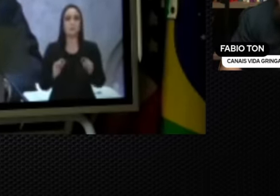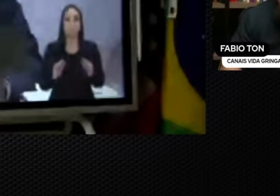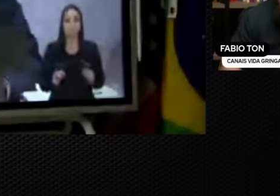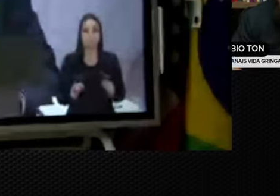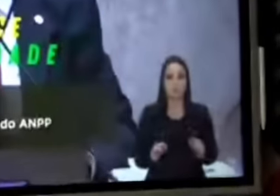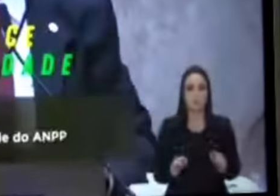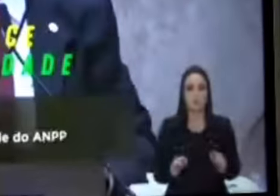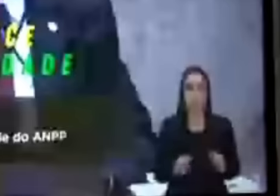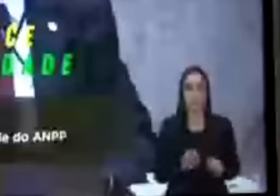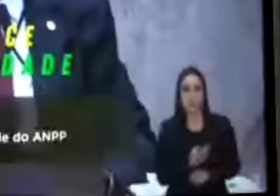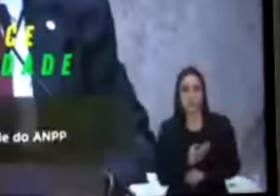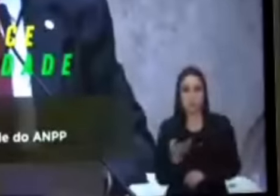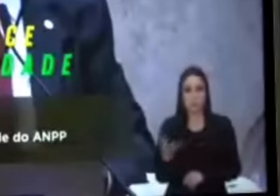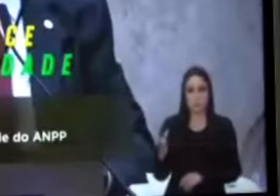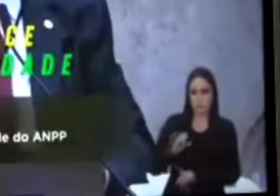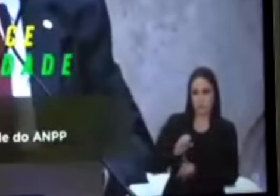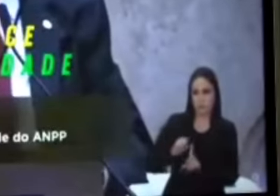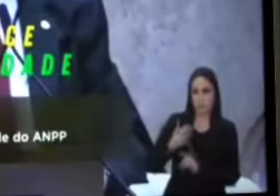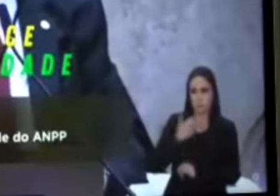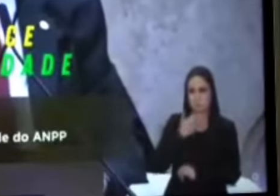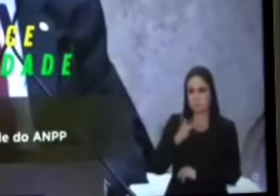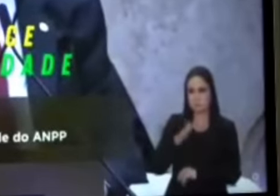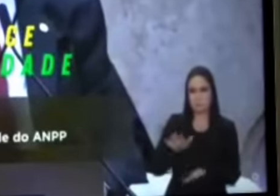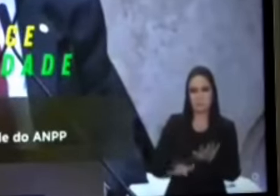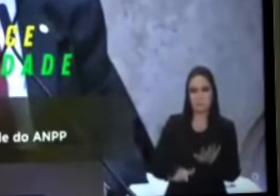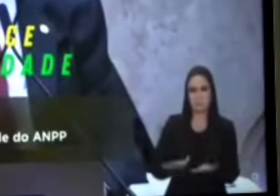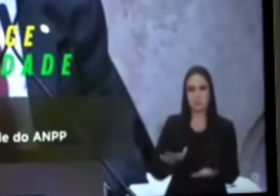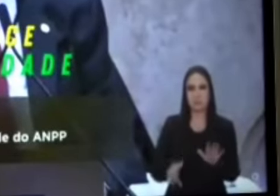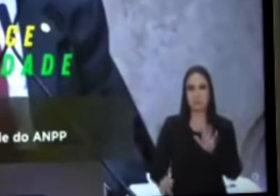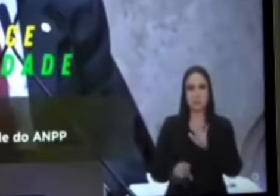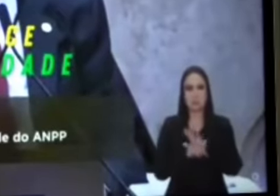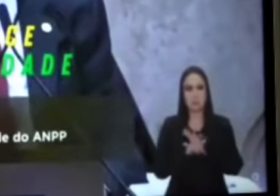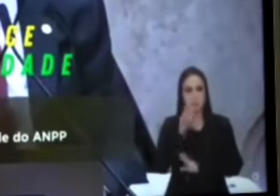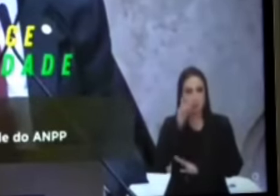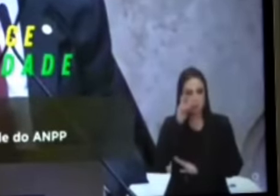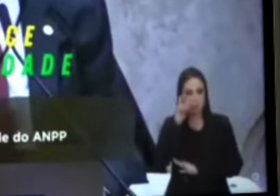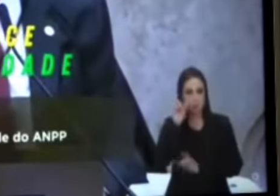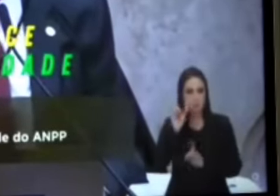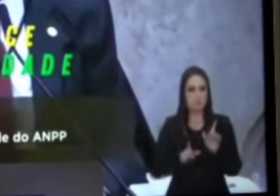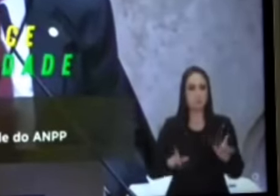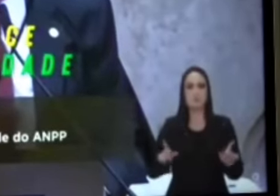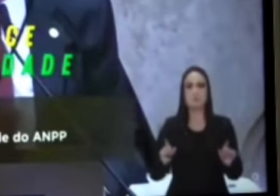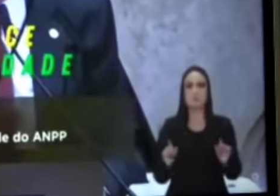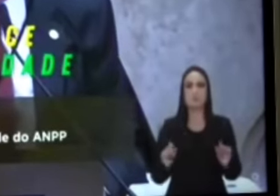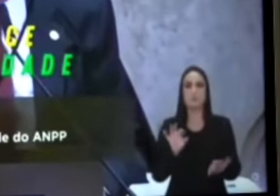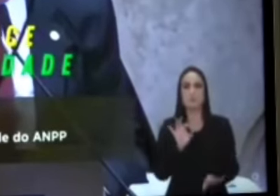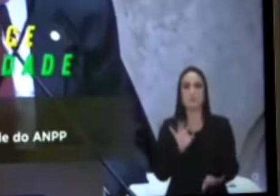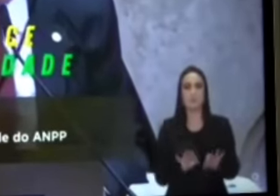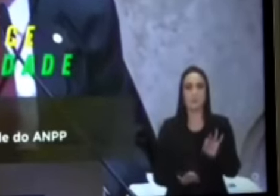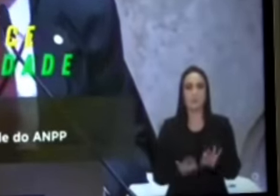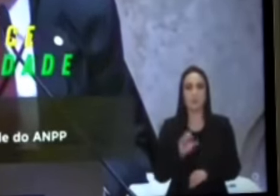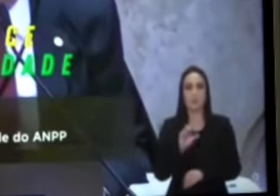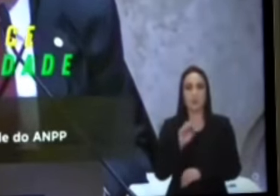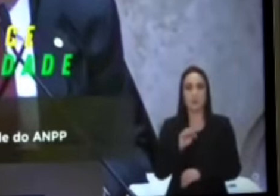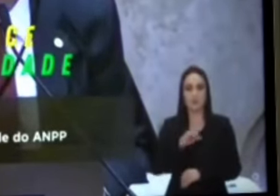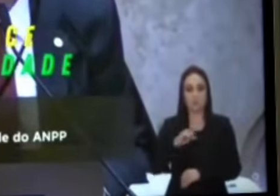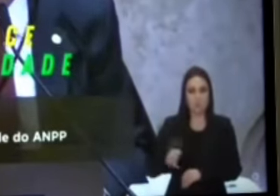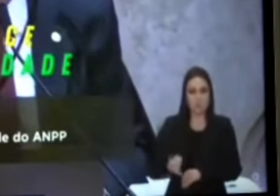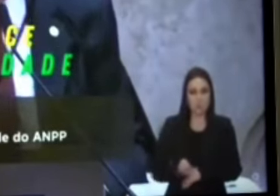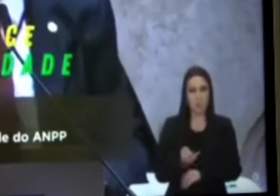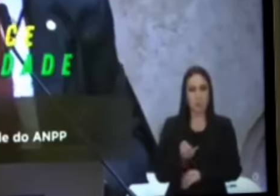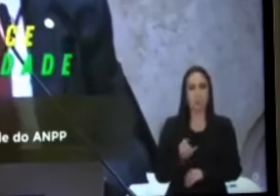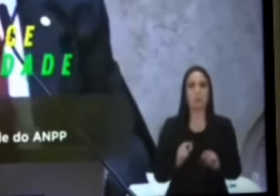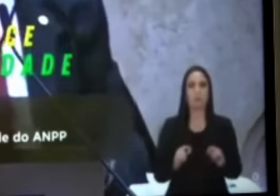boa parte da sociedade desconhece e talvez alguns dos próprios interessados é que nos julgamentos do 8 de